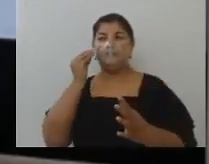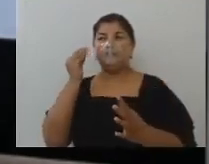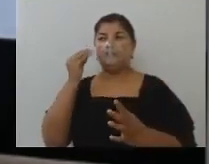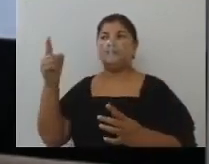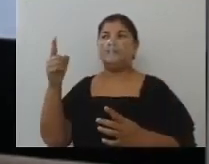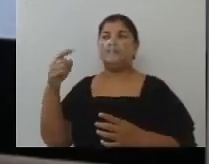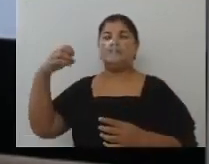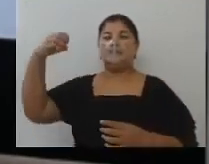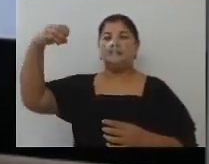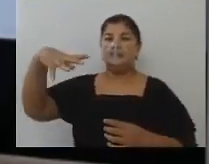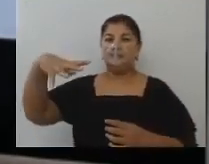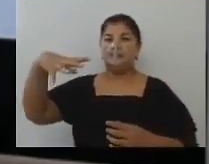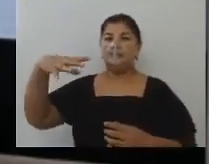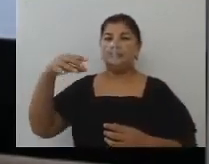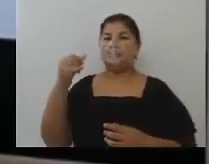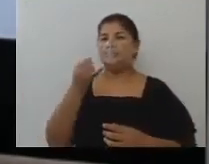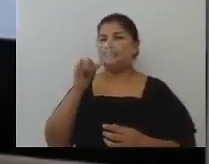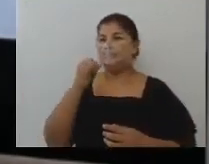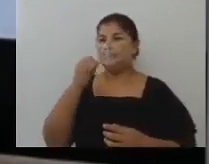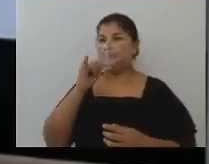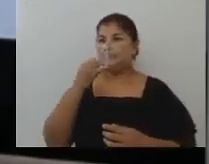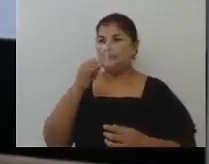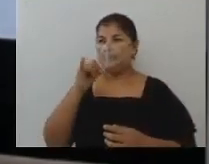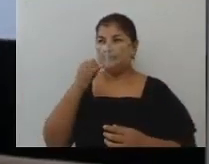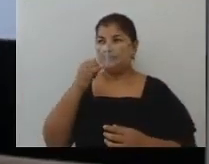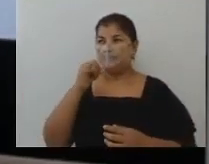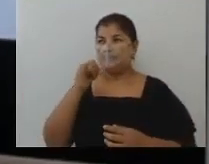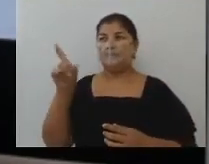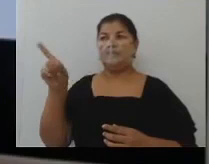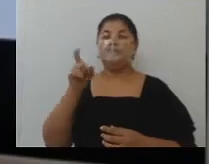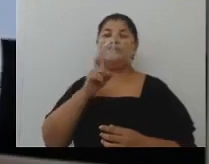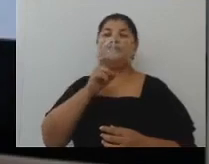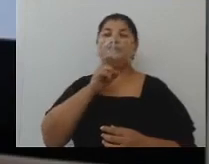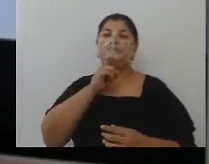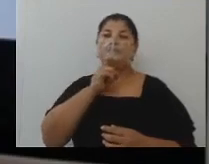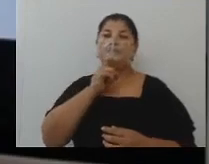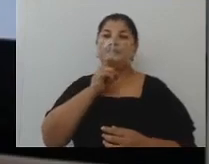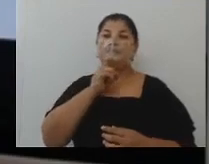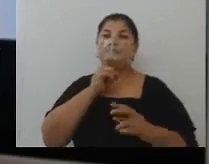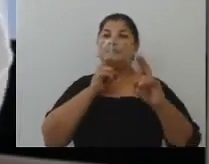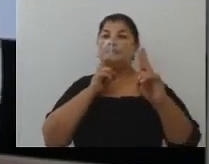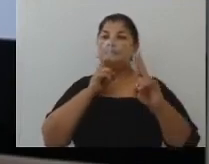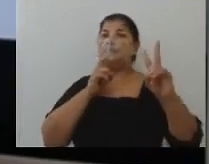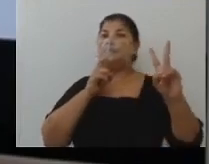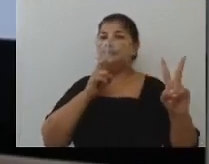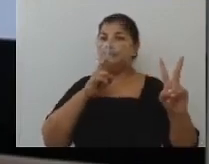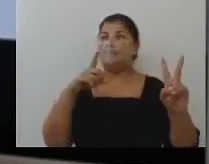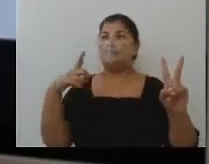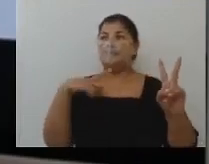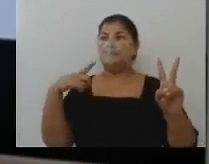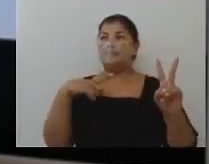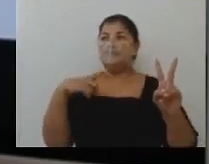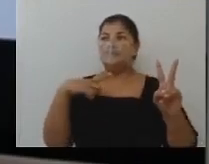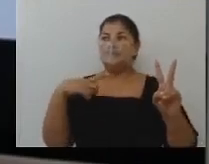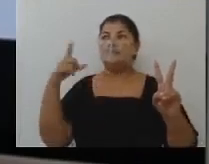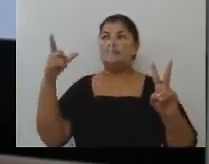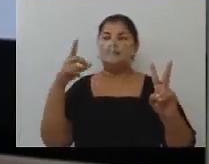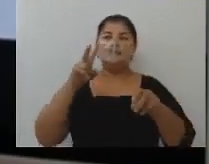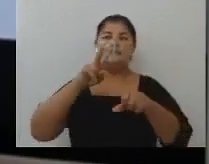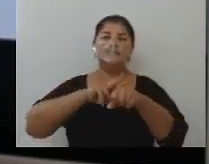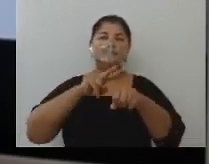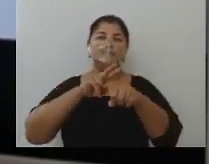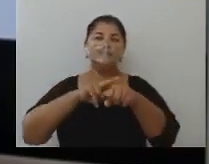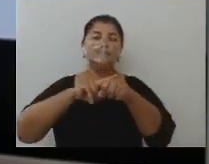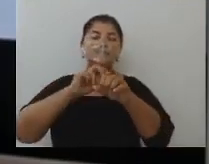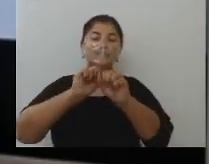eletrônica. Essa lâmpada eletrônica é uma lâmpada fria. Ela vem do ultravioleta. Você nunca viu desse vidrinho transparente? Ele tem